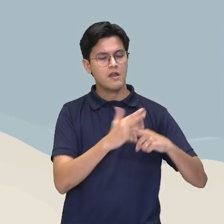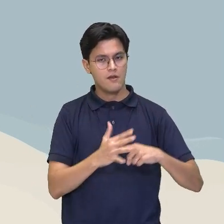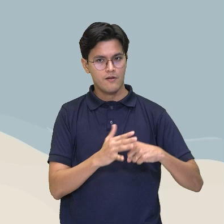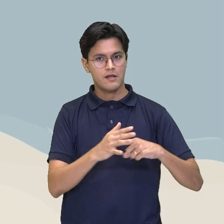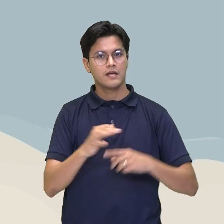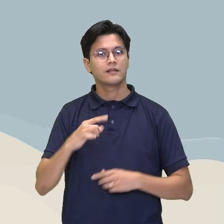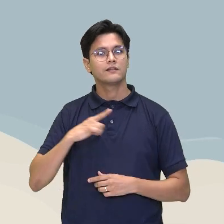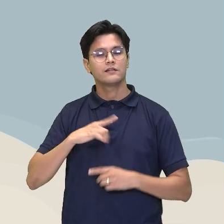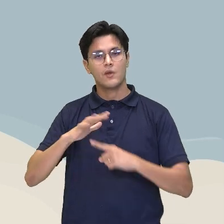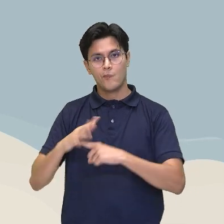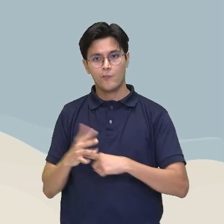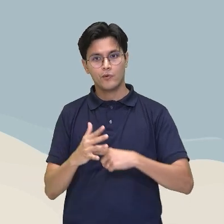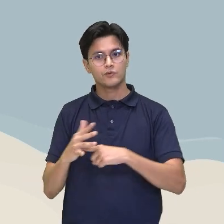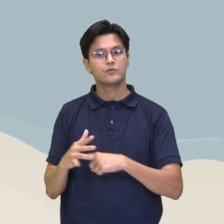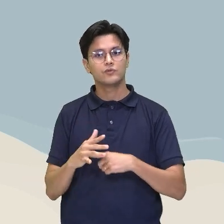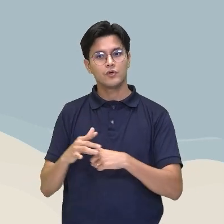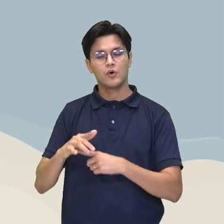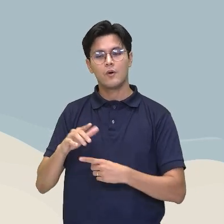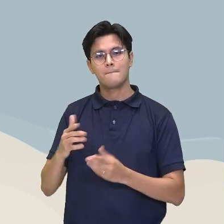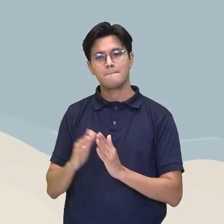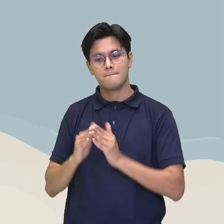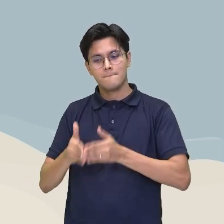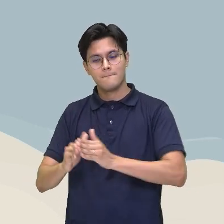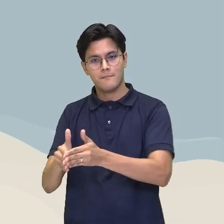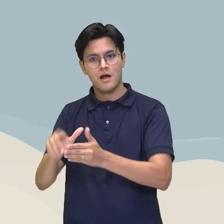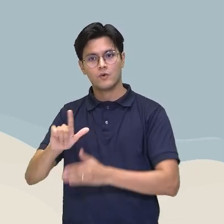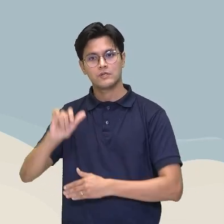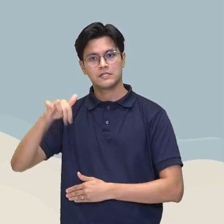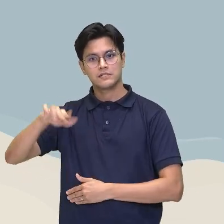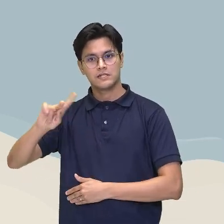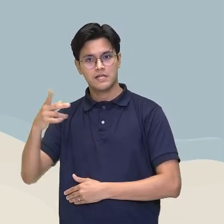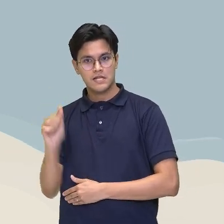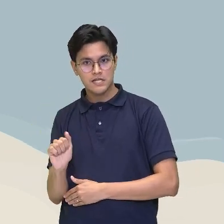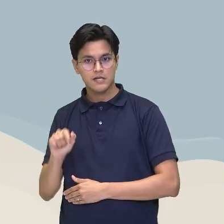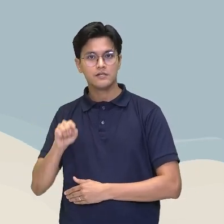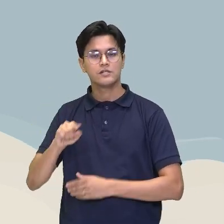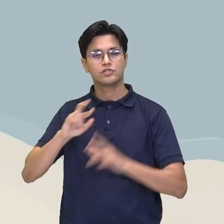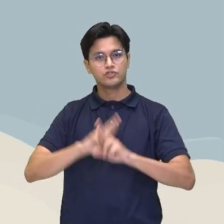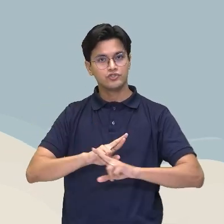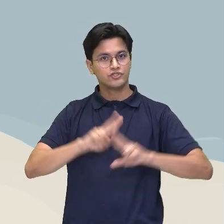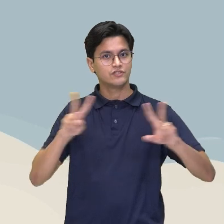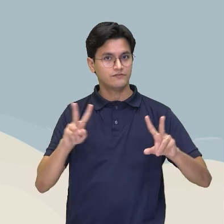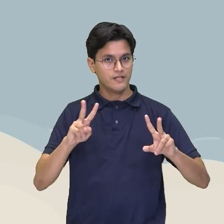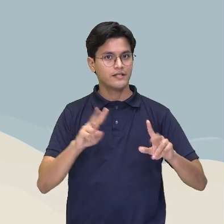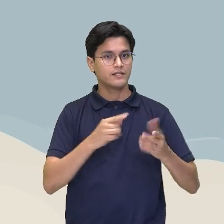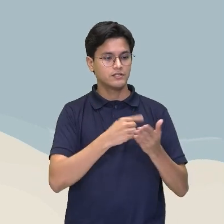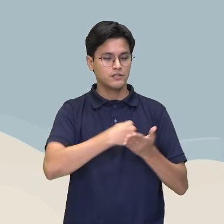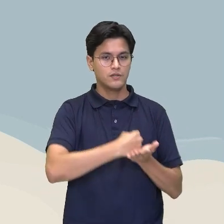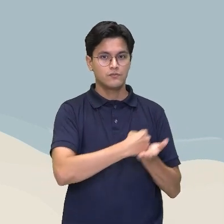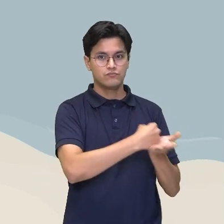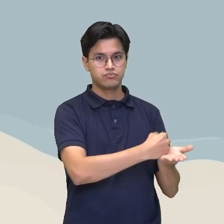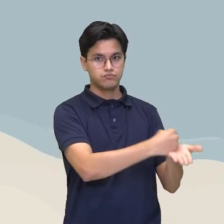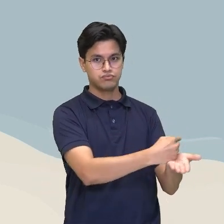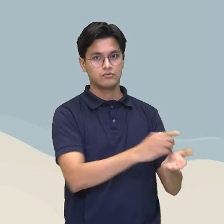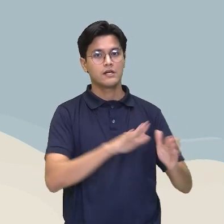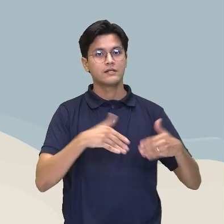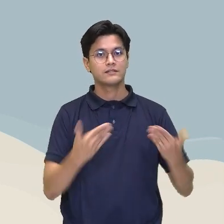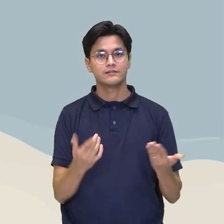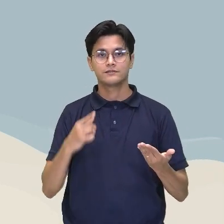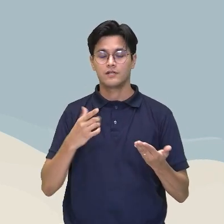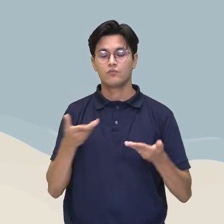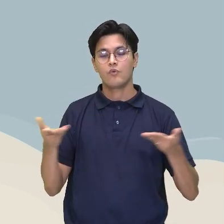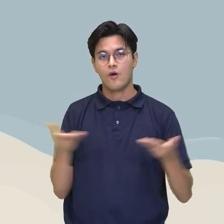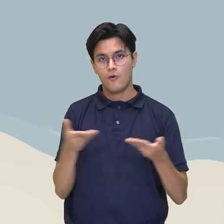de linha, né, de um barco de linha, ele é diferente de um motor de rabeta, certo? E aí é sobre isso que a gente